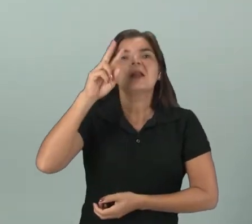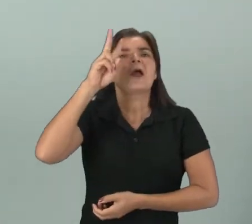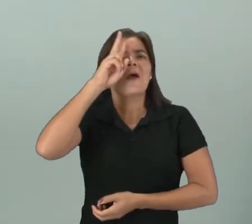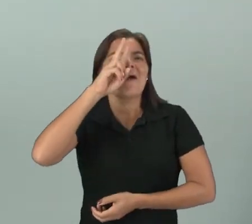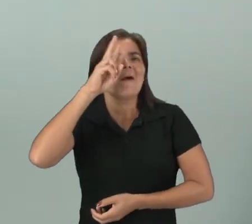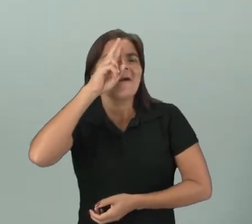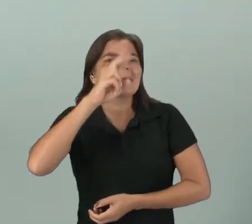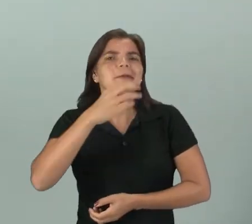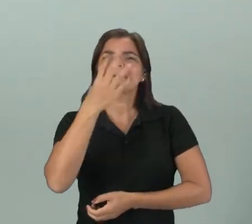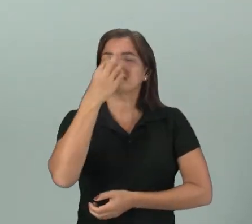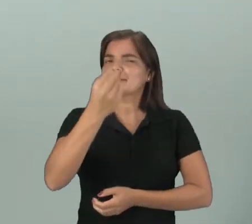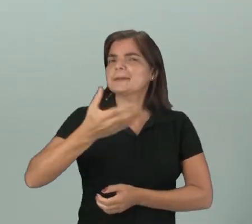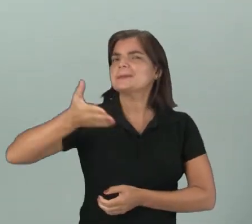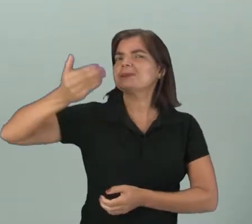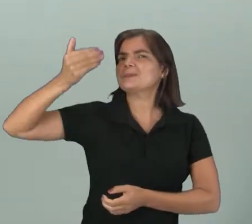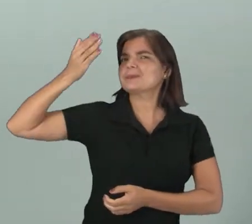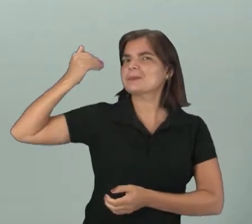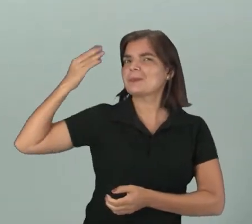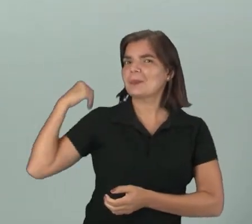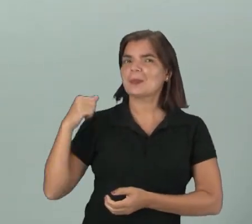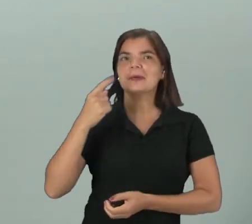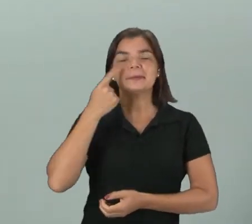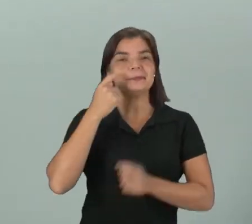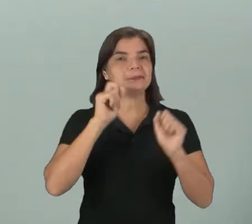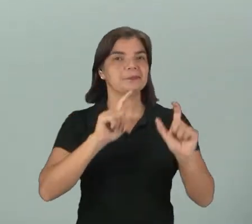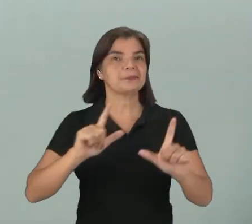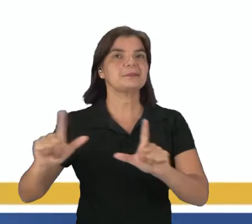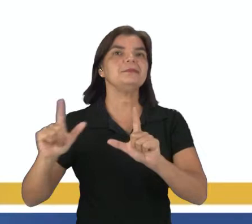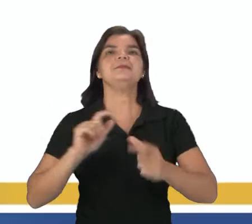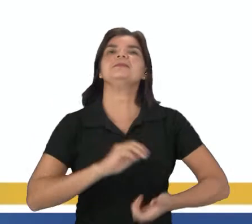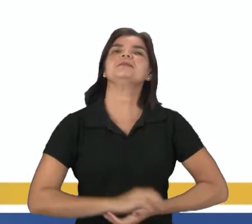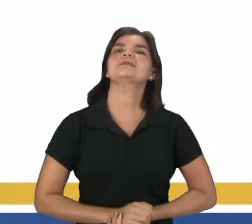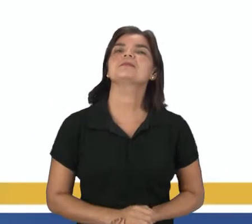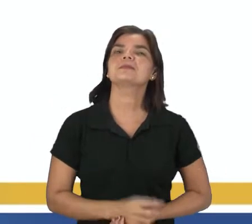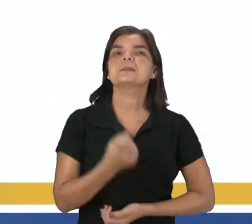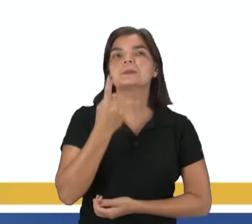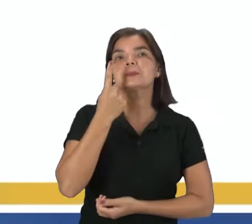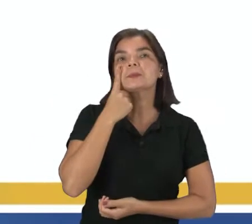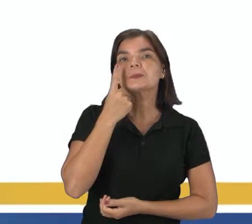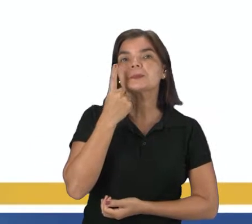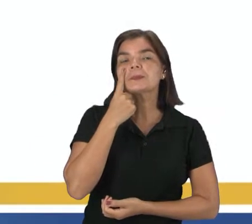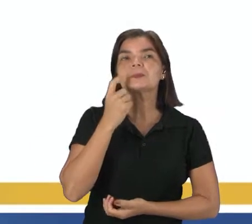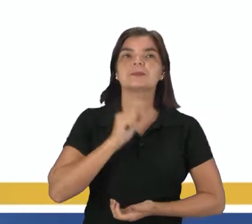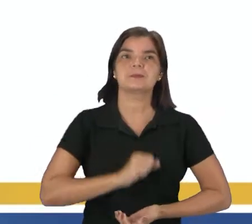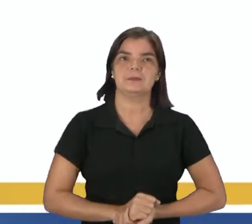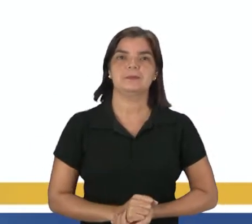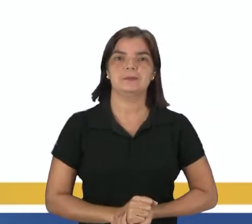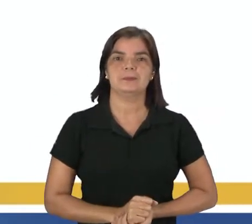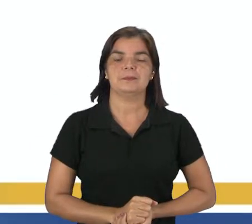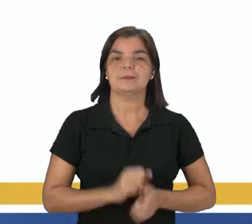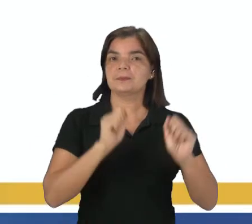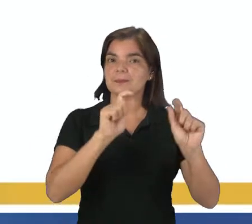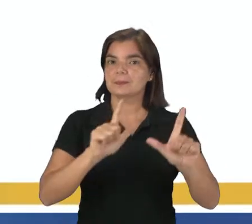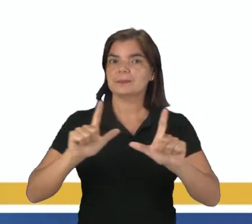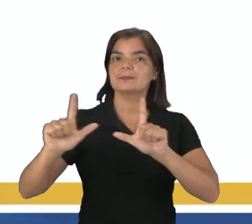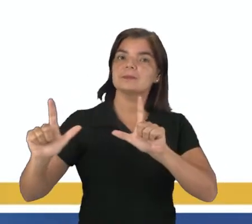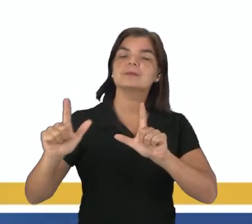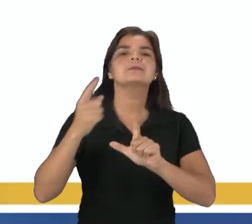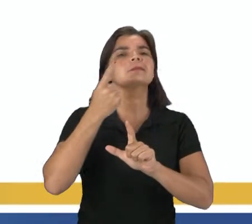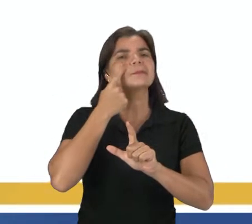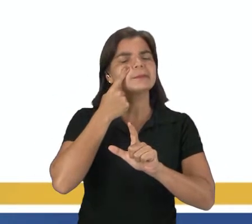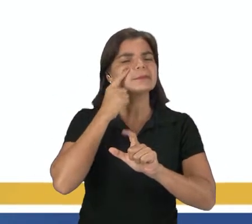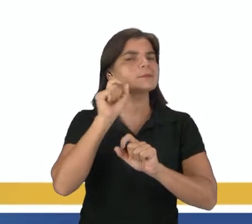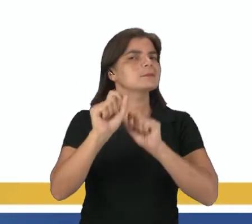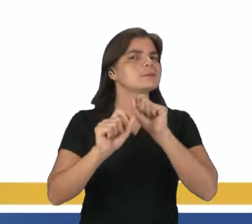fotografia começa lá na antiguidade. Vamos acompanhar comigo então? Observem o próximo slide e